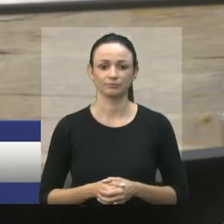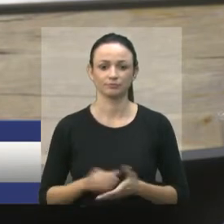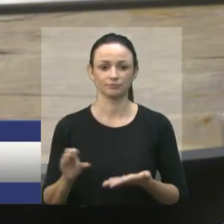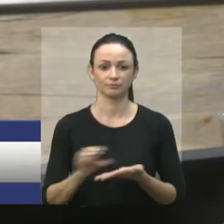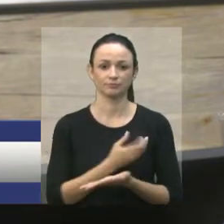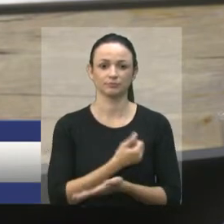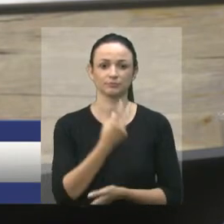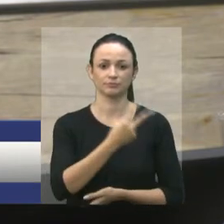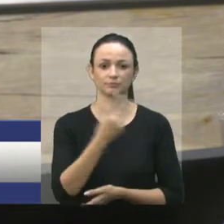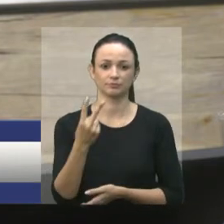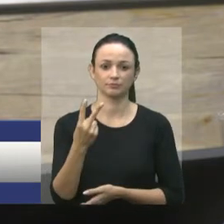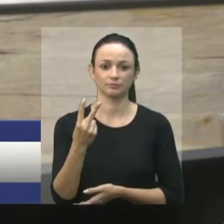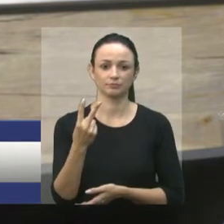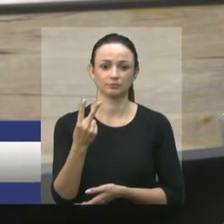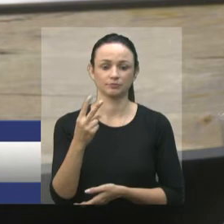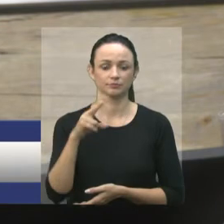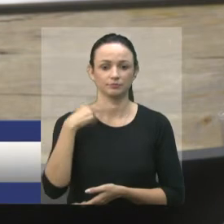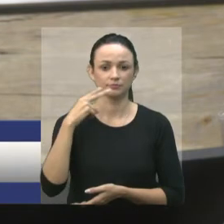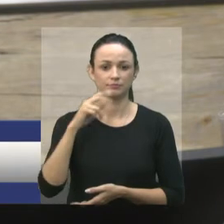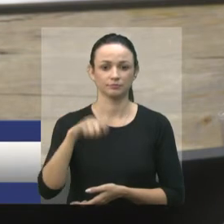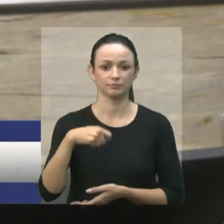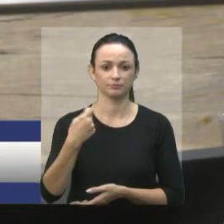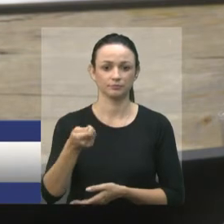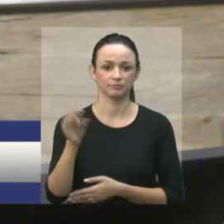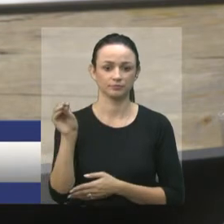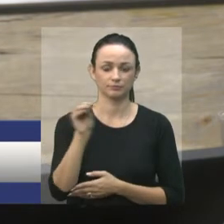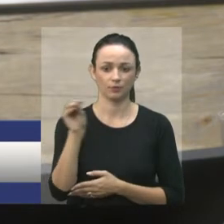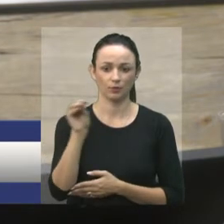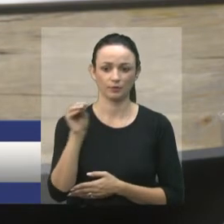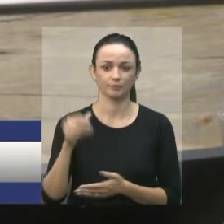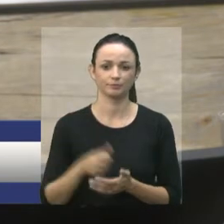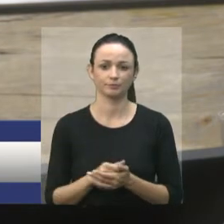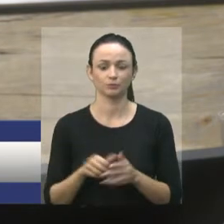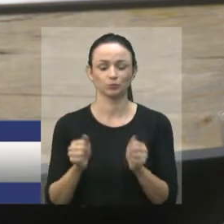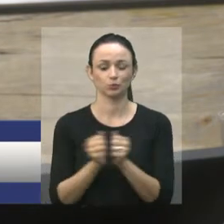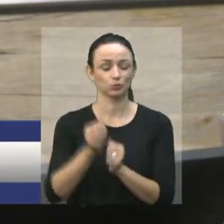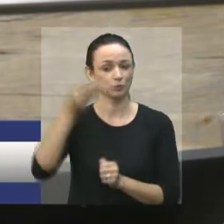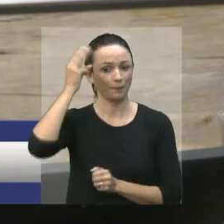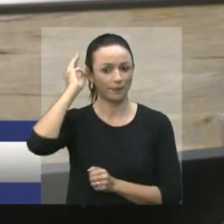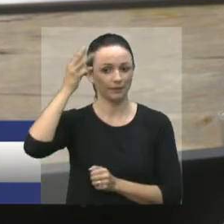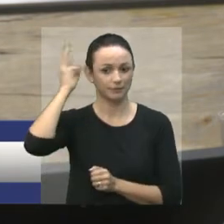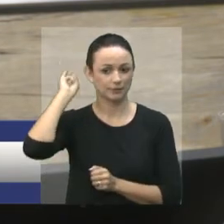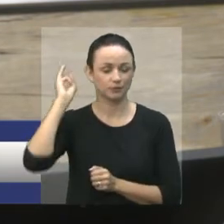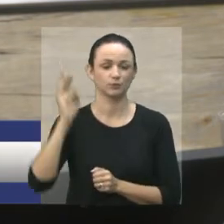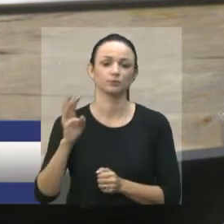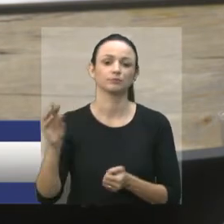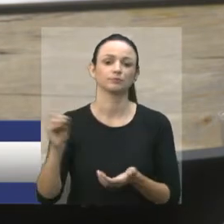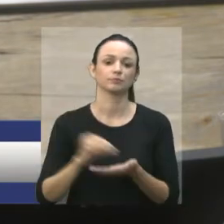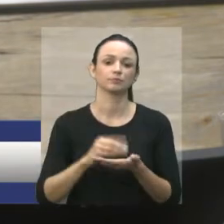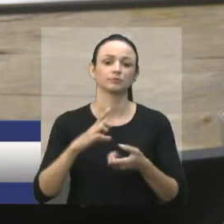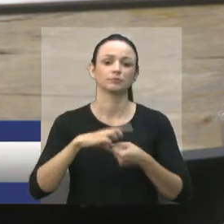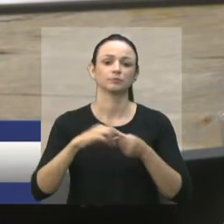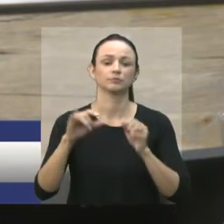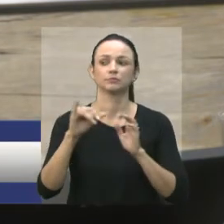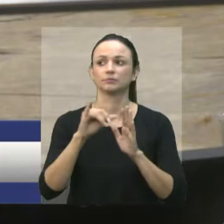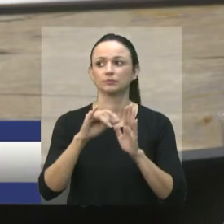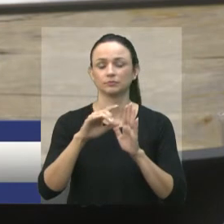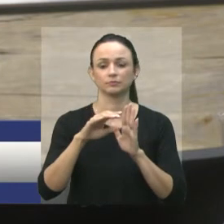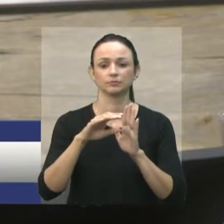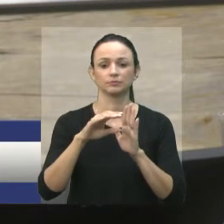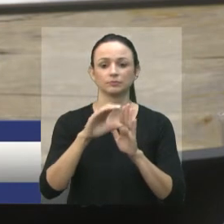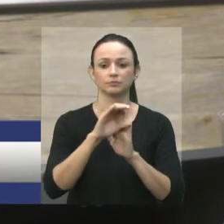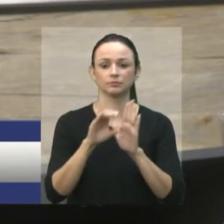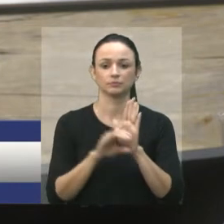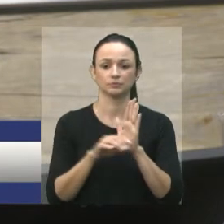Emenda 22. Vereador Antônio Luiz Andreto Júnior e Matheus Turini. Insere artigo no capítulo das disposições